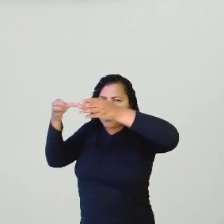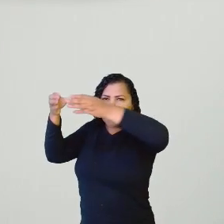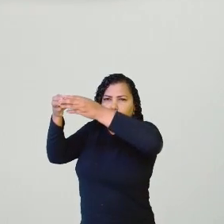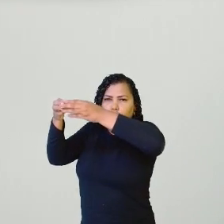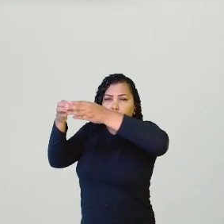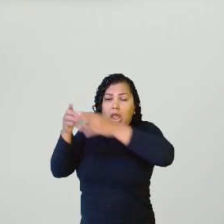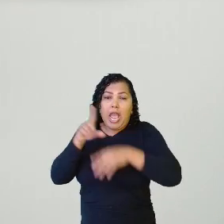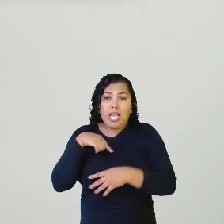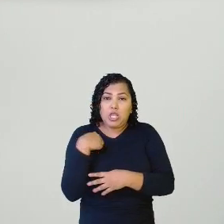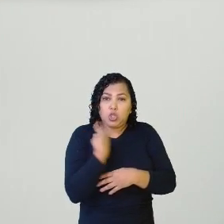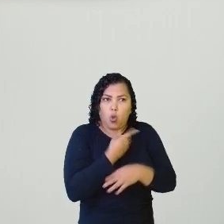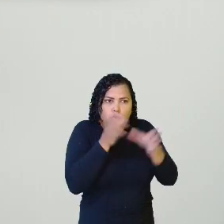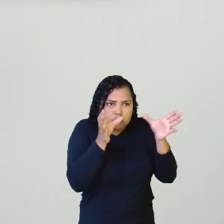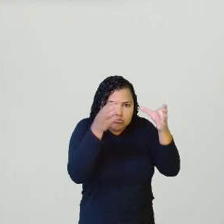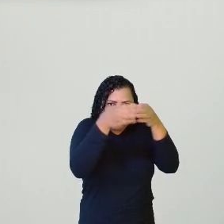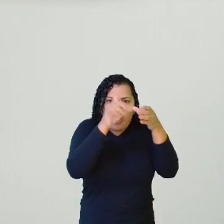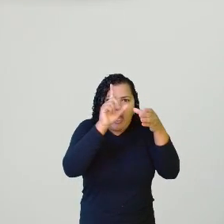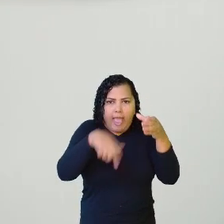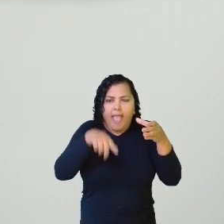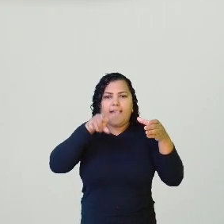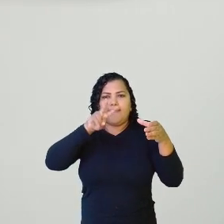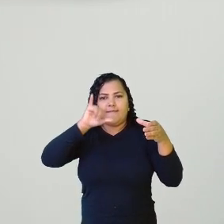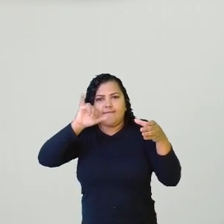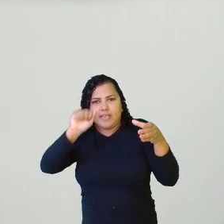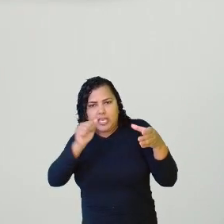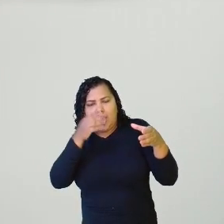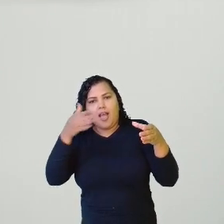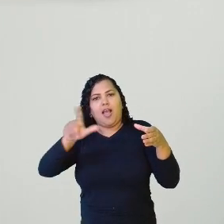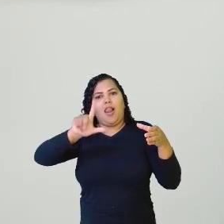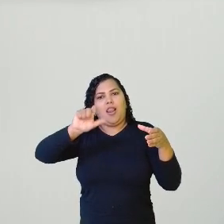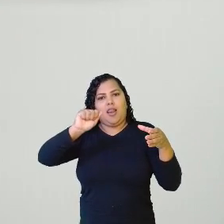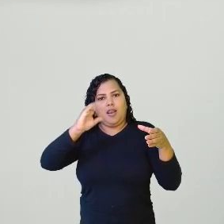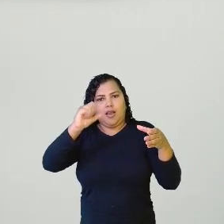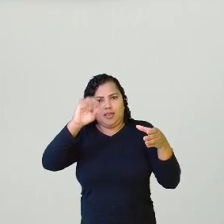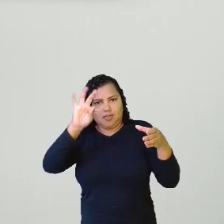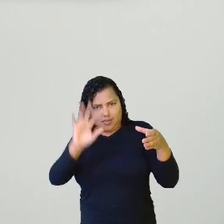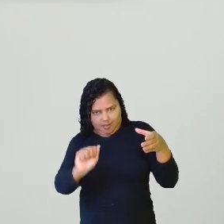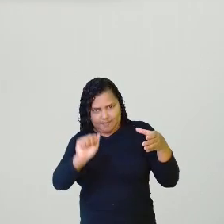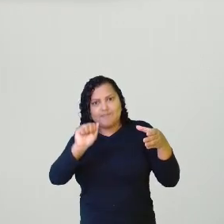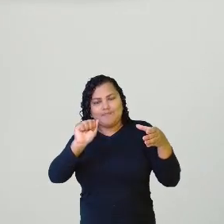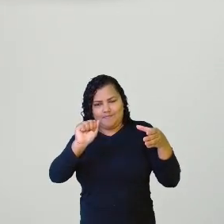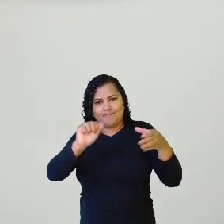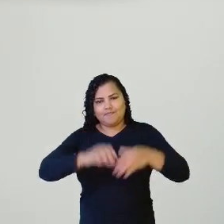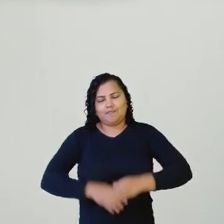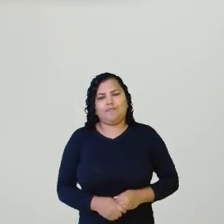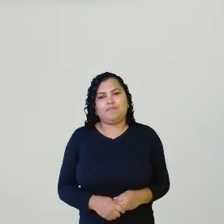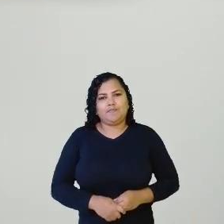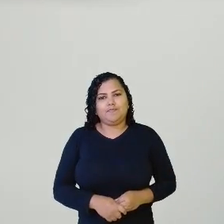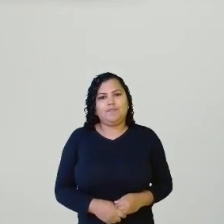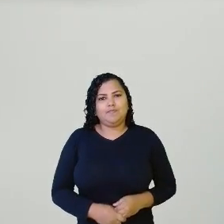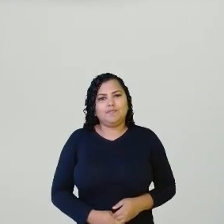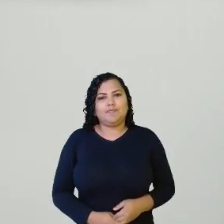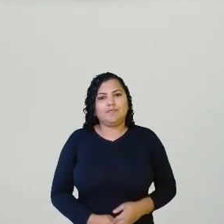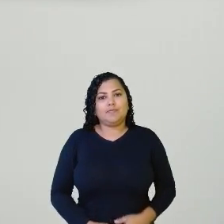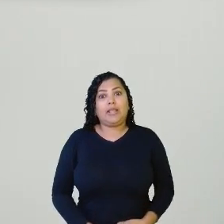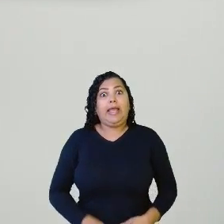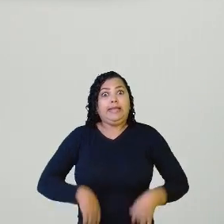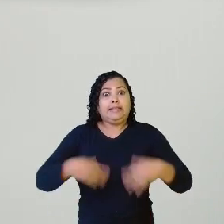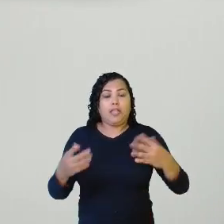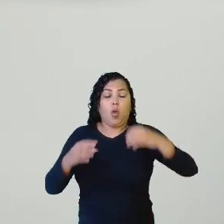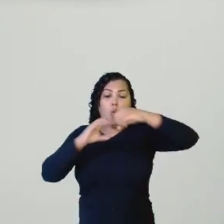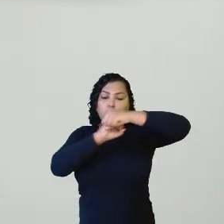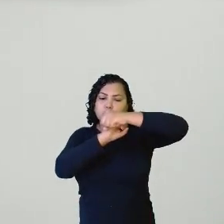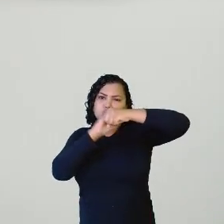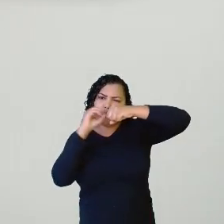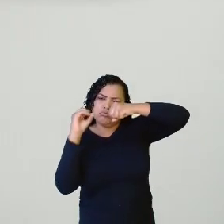ele também está localizado em uma galáxia chamada de Via Láctea. E o sistema solar